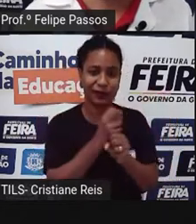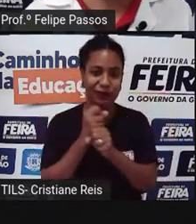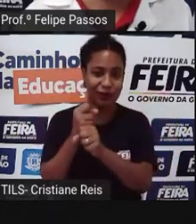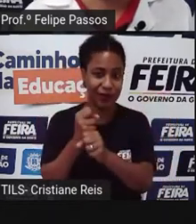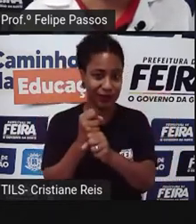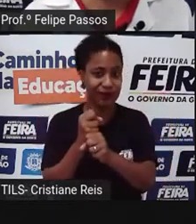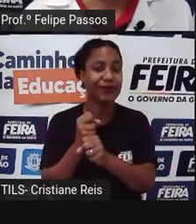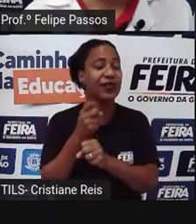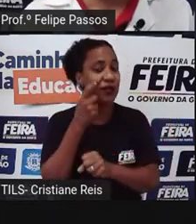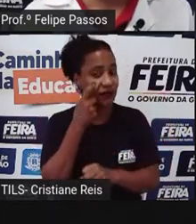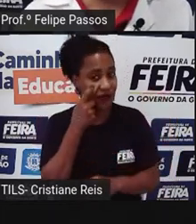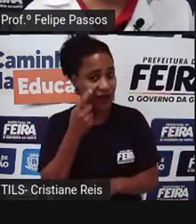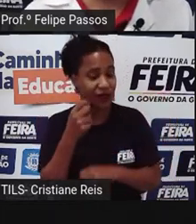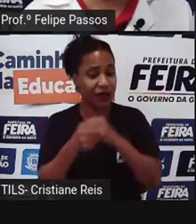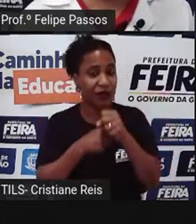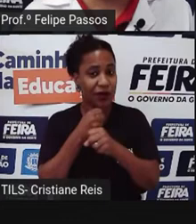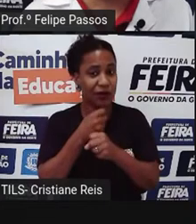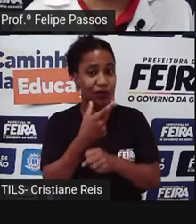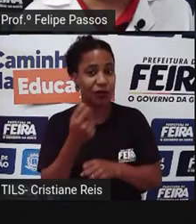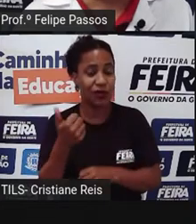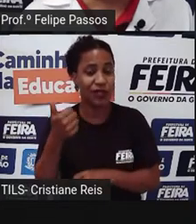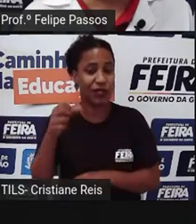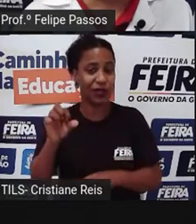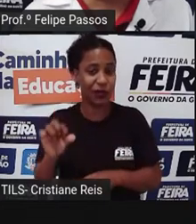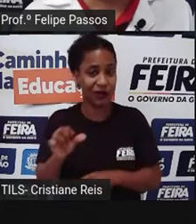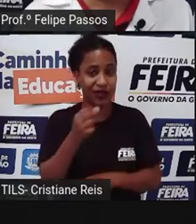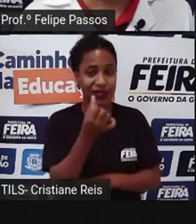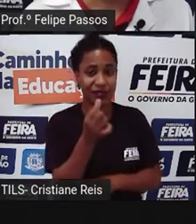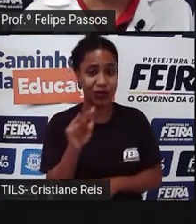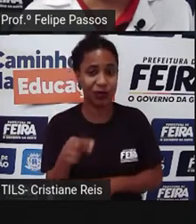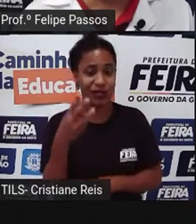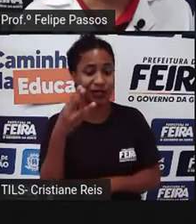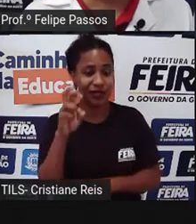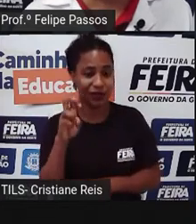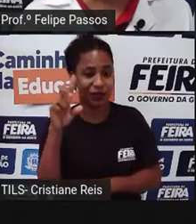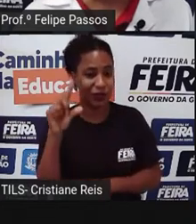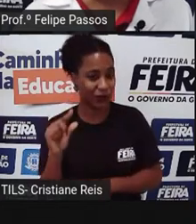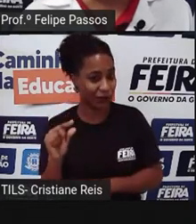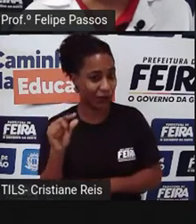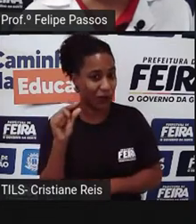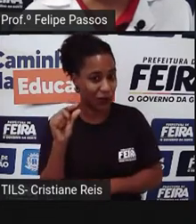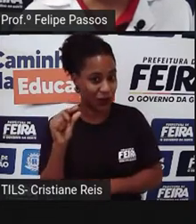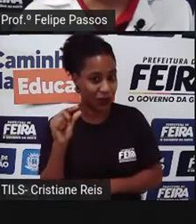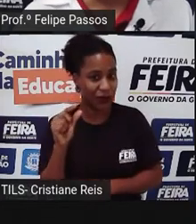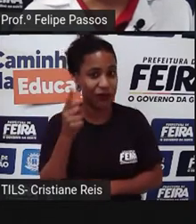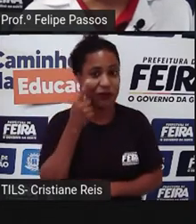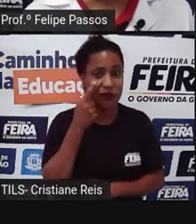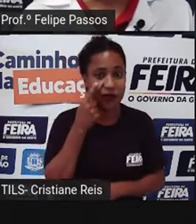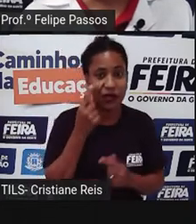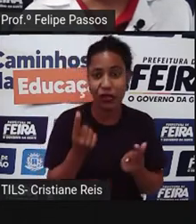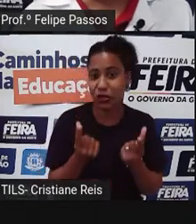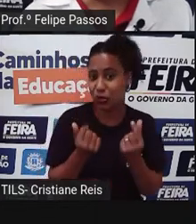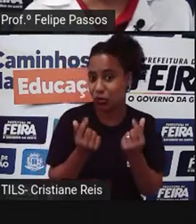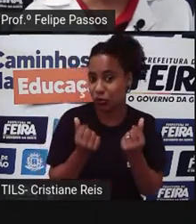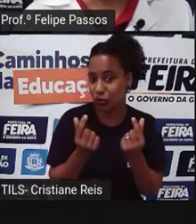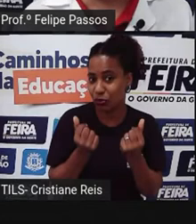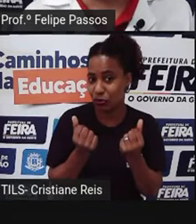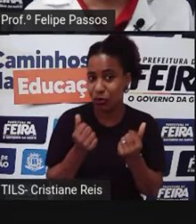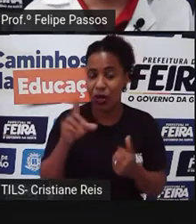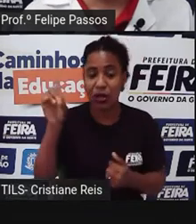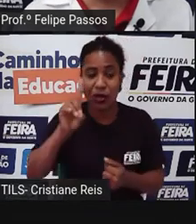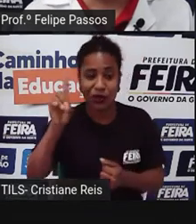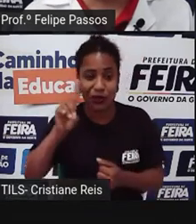2019 teve uma quedinha. E isso significa, em movimentação de dinheiro, ó, em dólares,